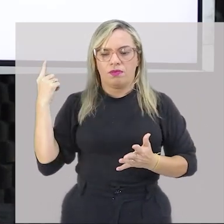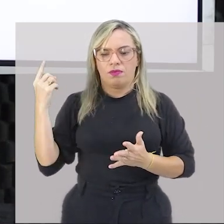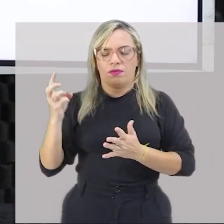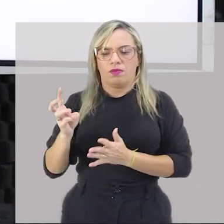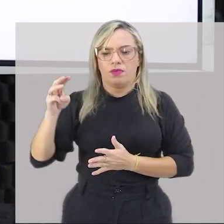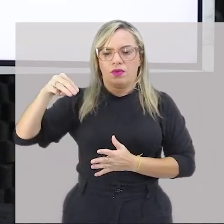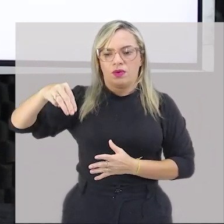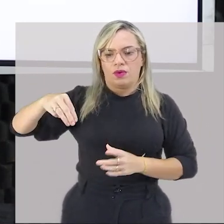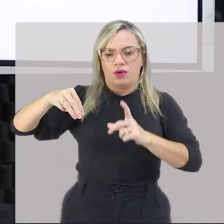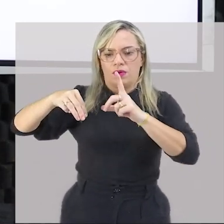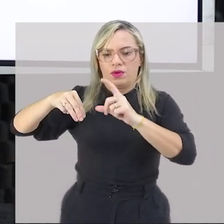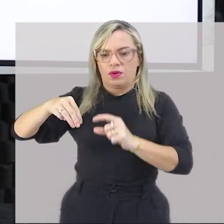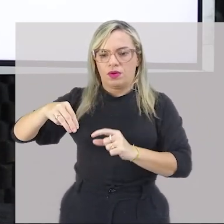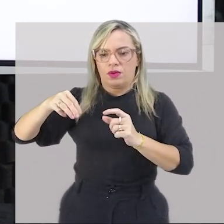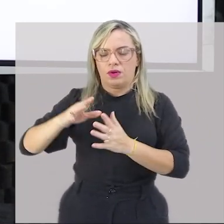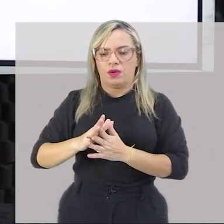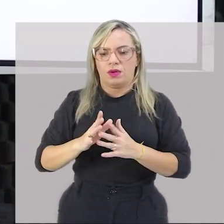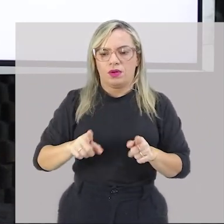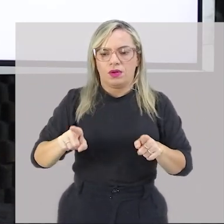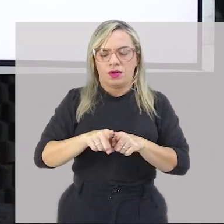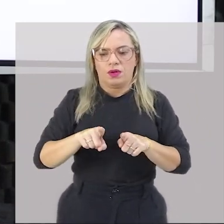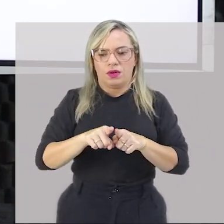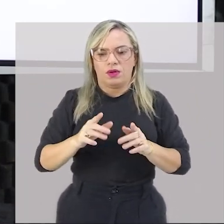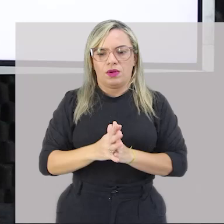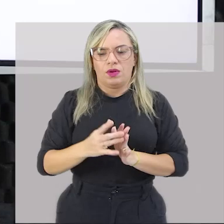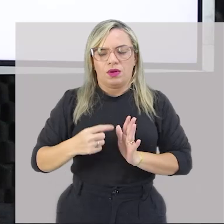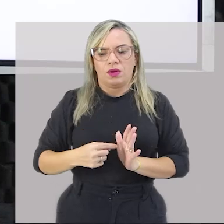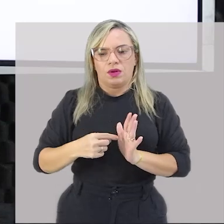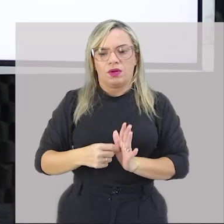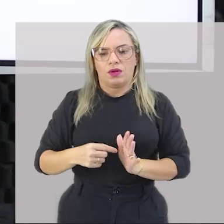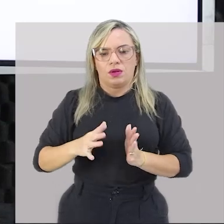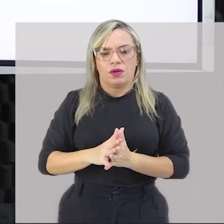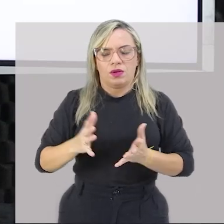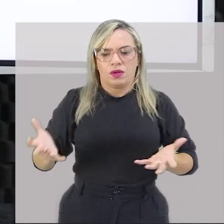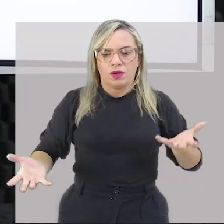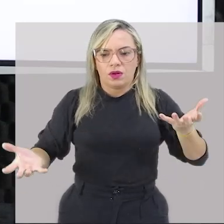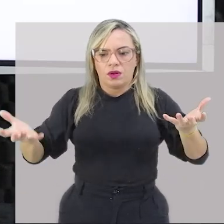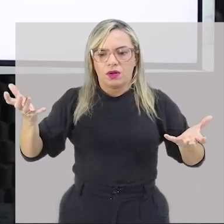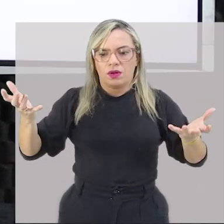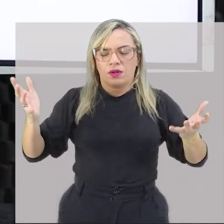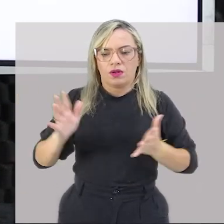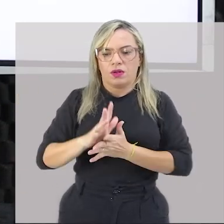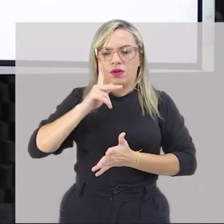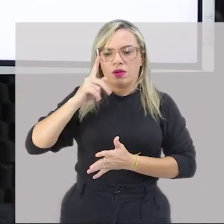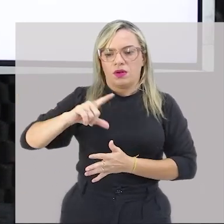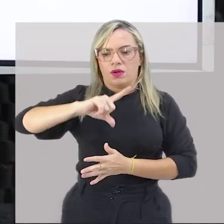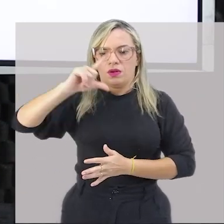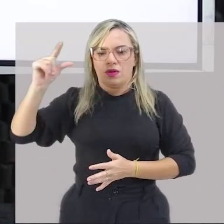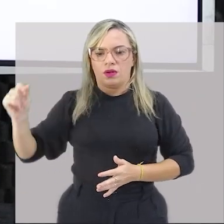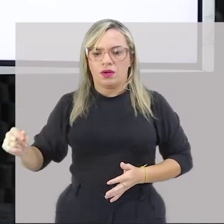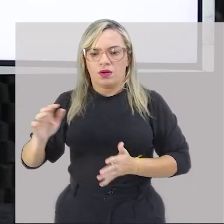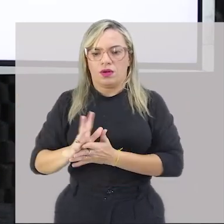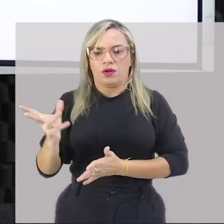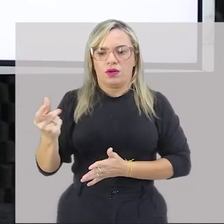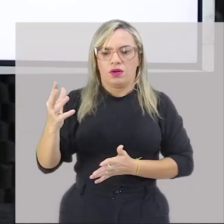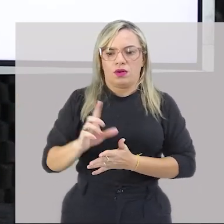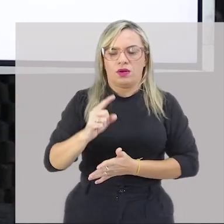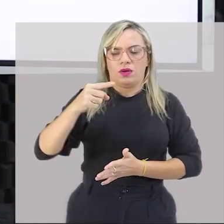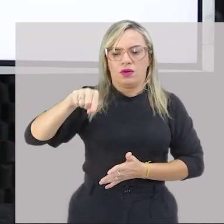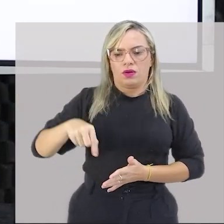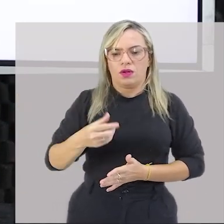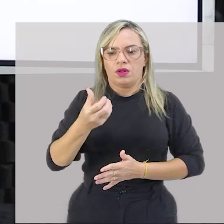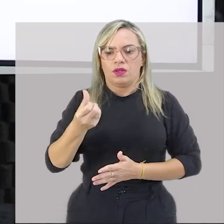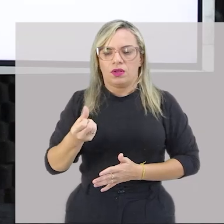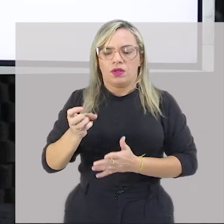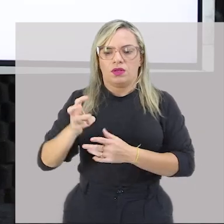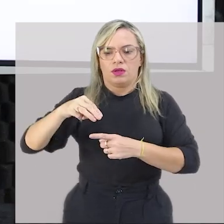E a indicação de uma balança de força na Lua, onde a aceleração da gravidade é igual a 1,6 metro por segundo ao